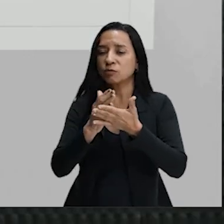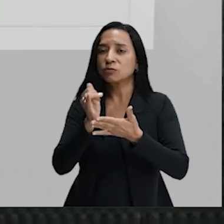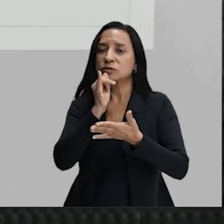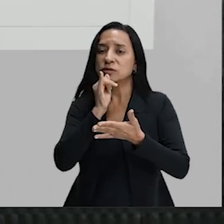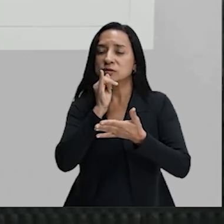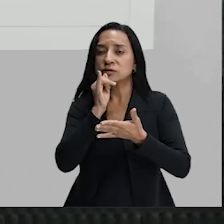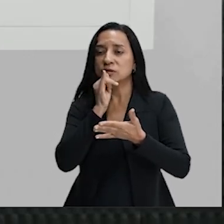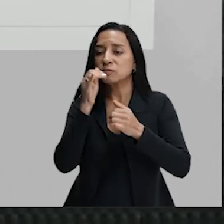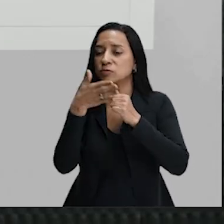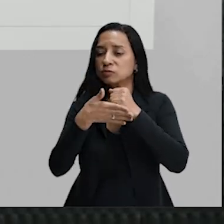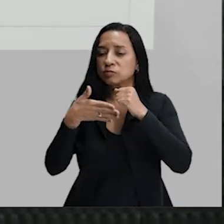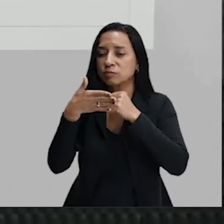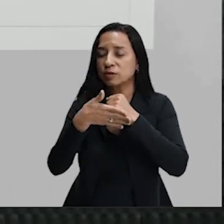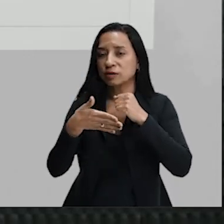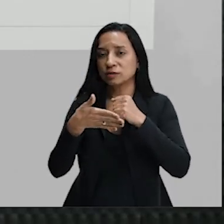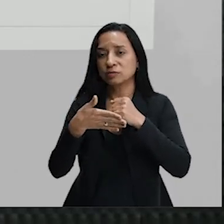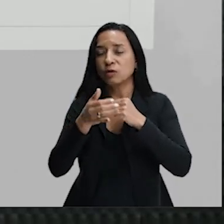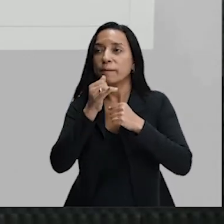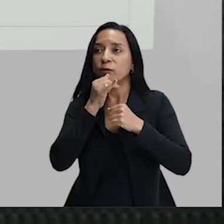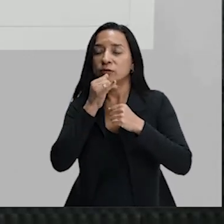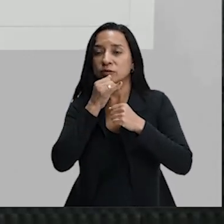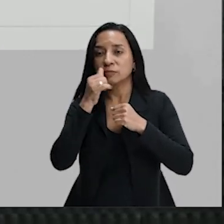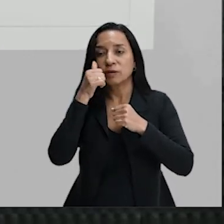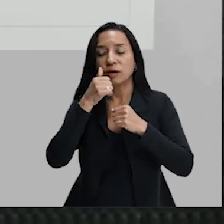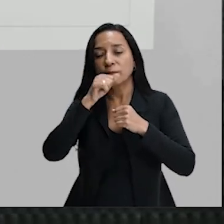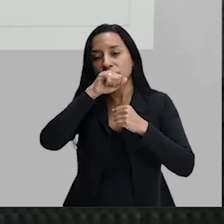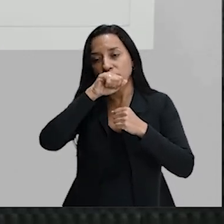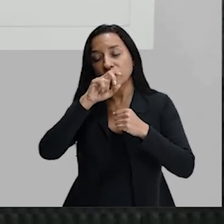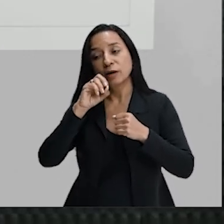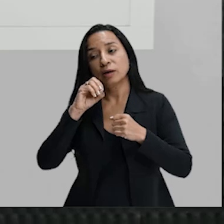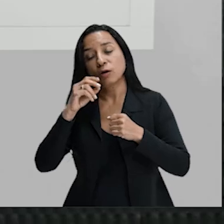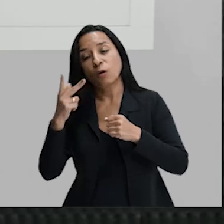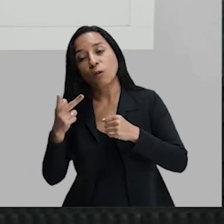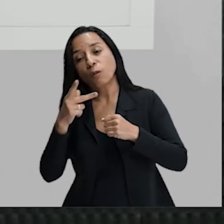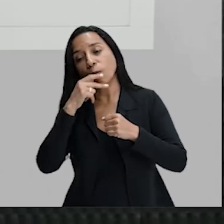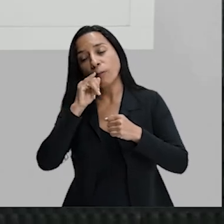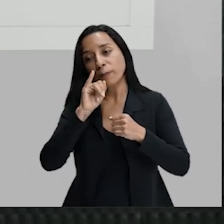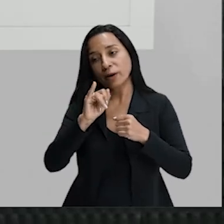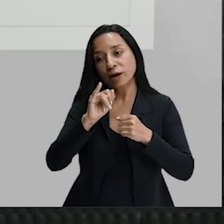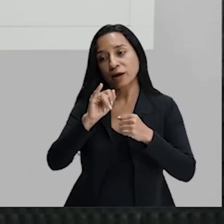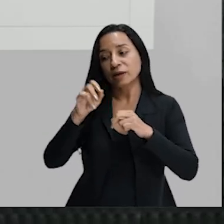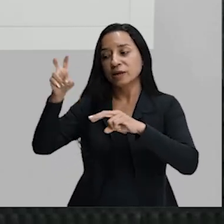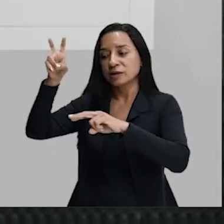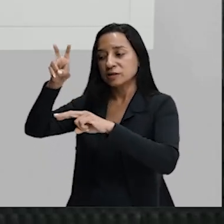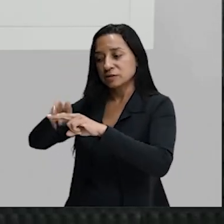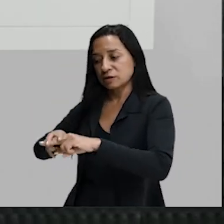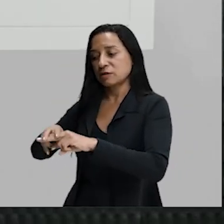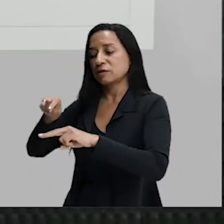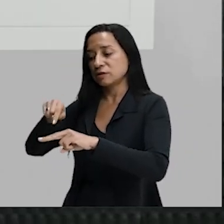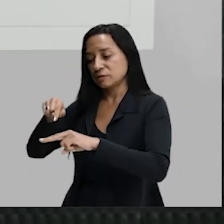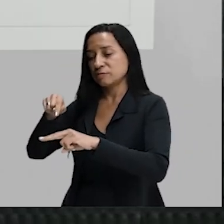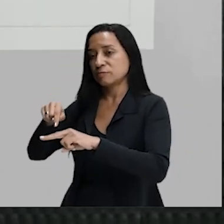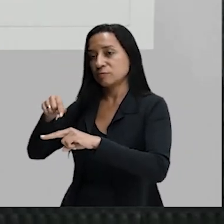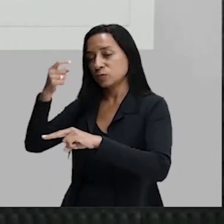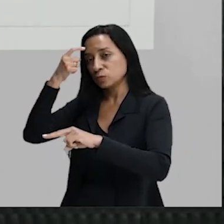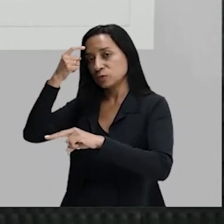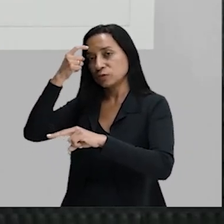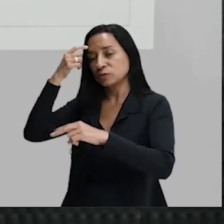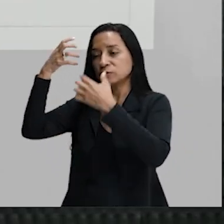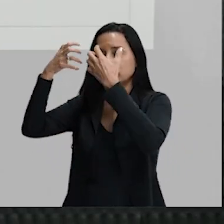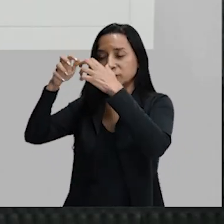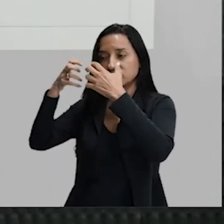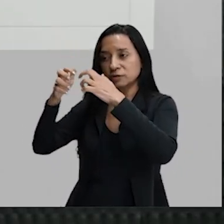senso comum, quando a mamãe ou o papai diz assim, olha, vai lá para o cantinho da reflexão e avalia, é justamente isso.